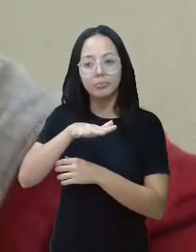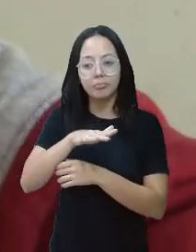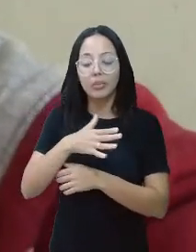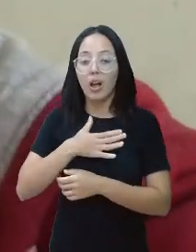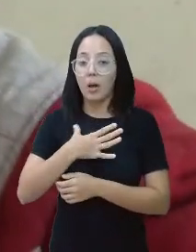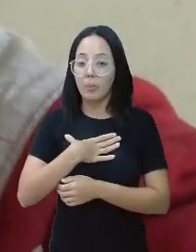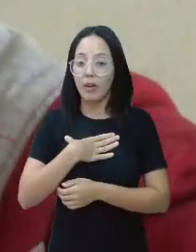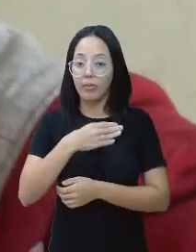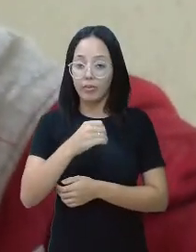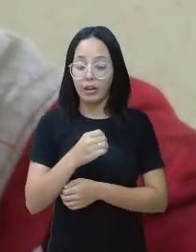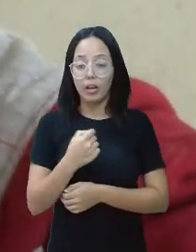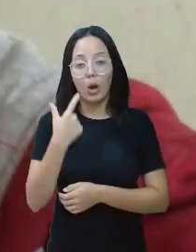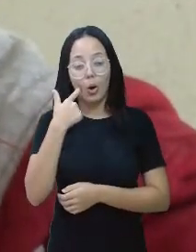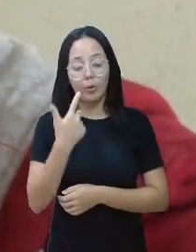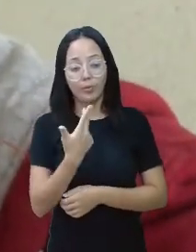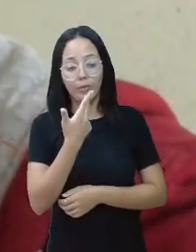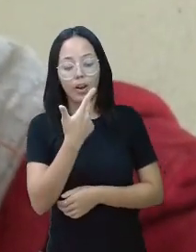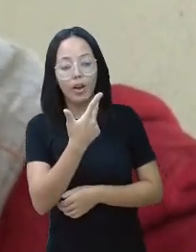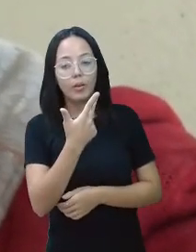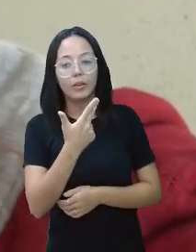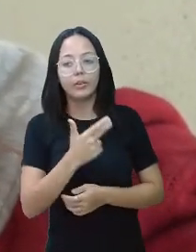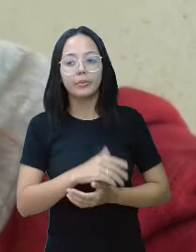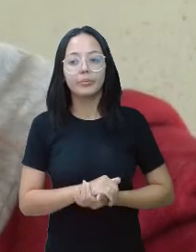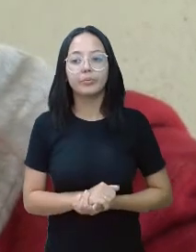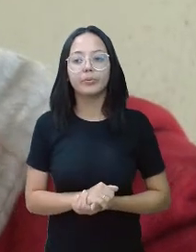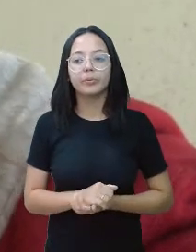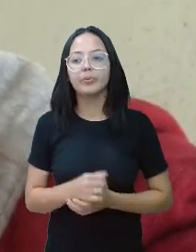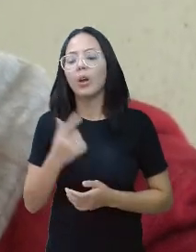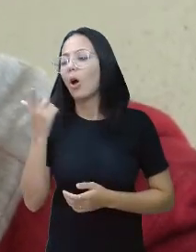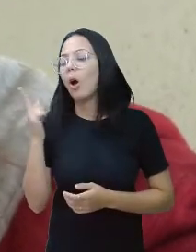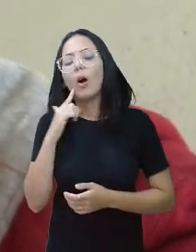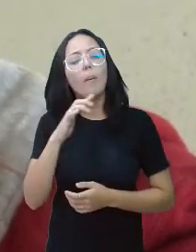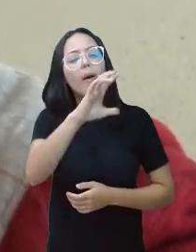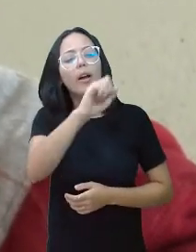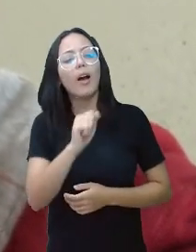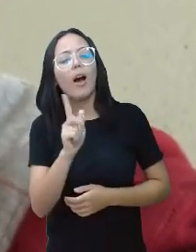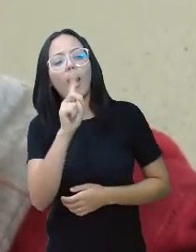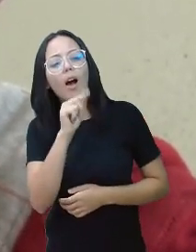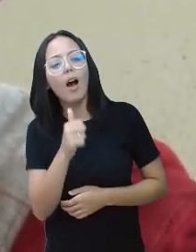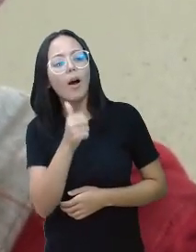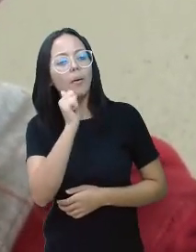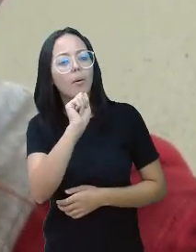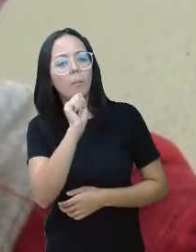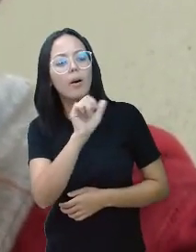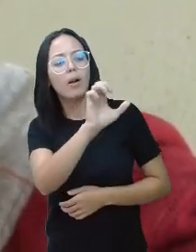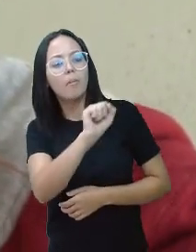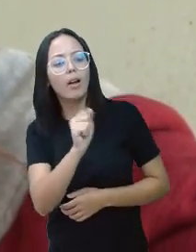minha filha Vera Eunice dizia: vai buscar água, mamãe.